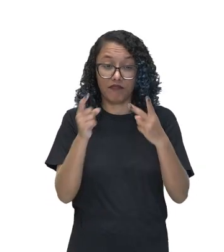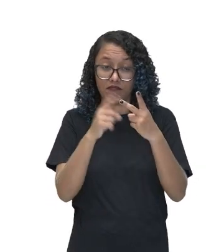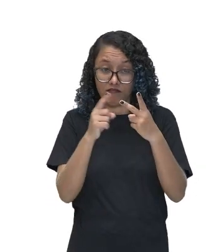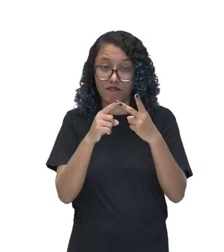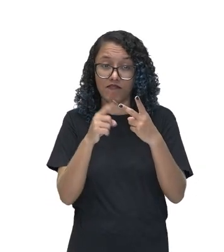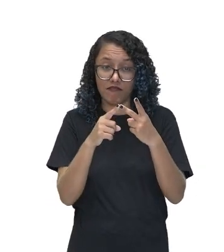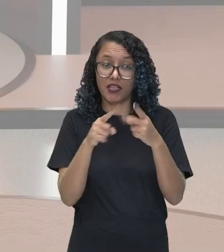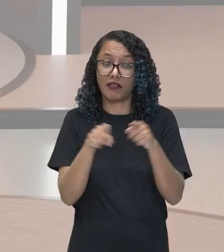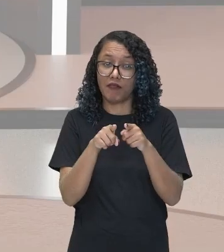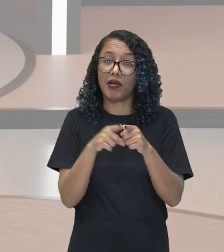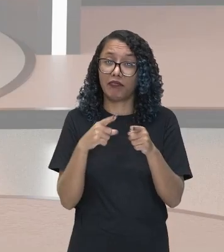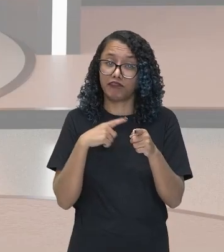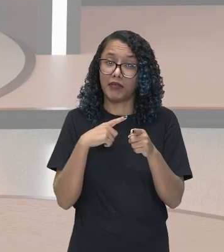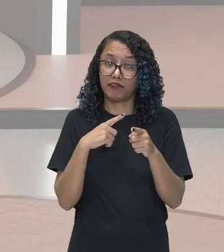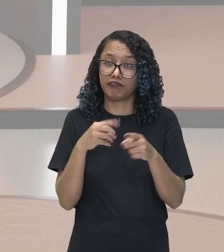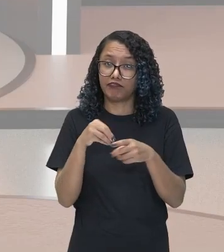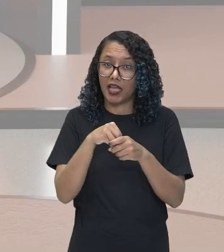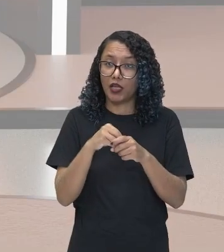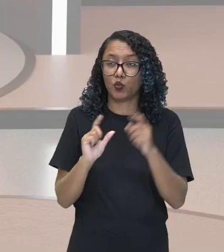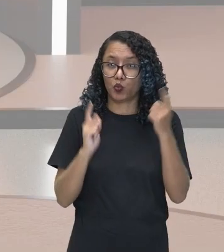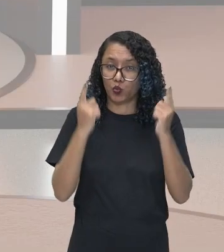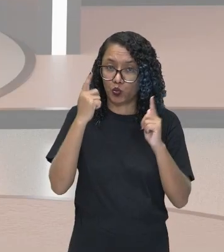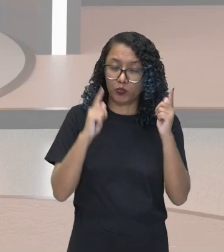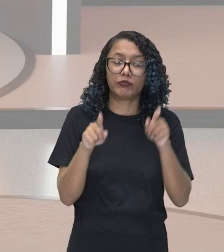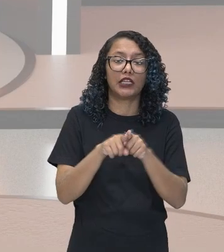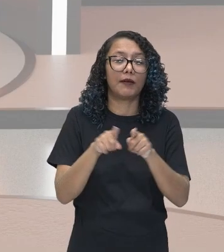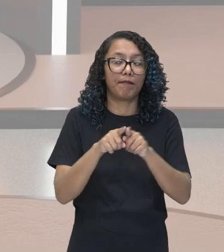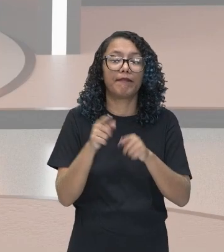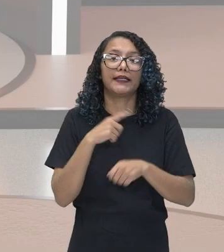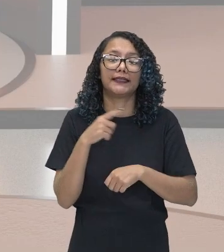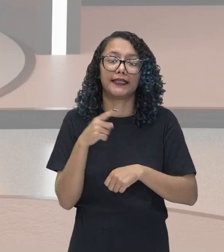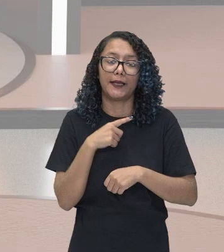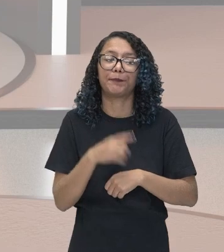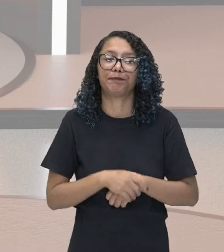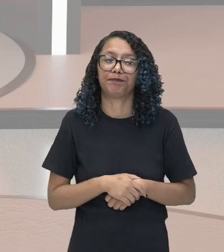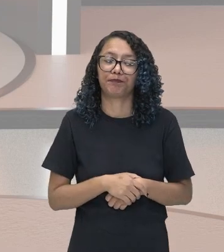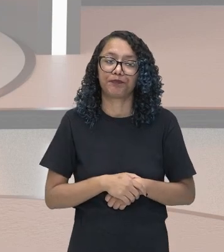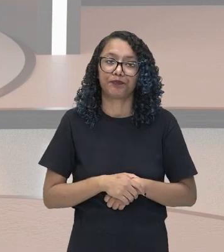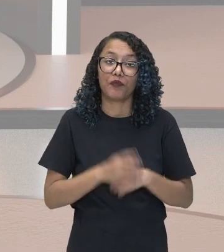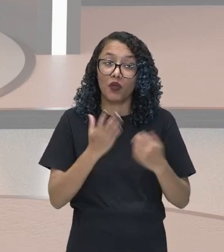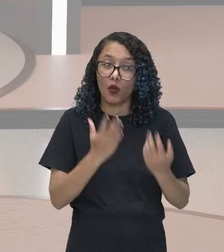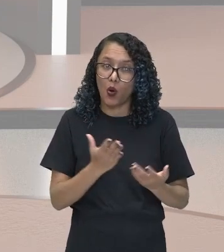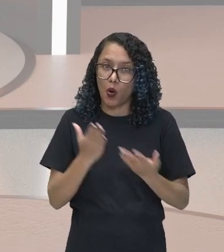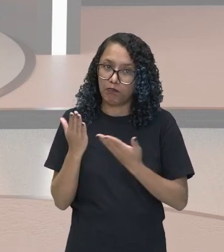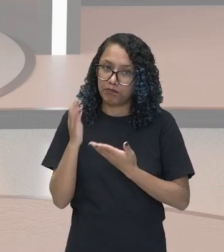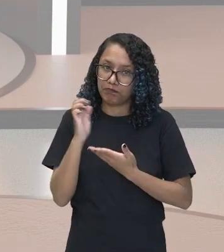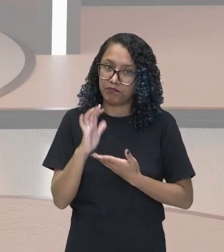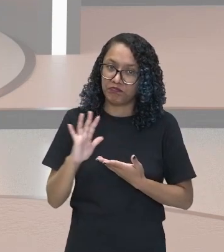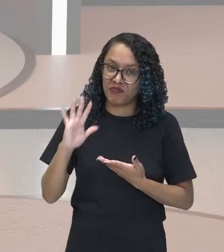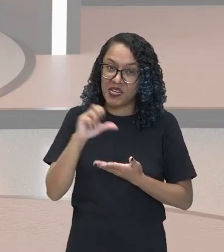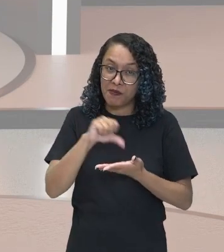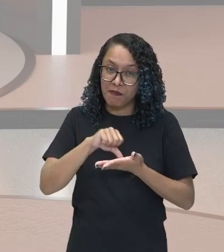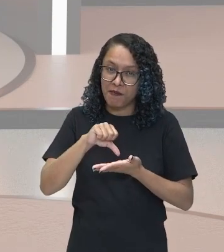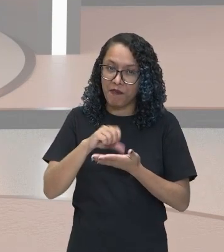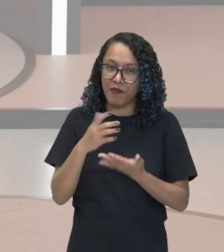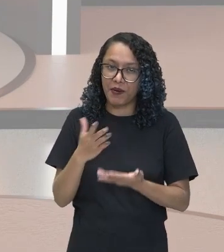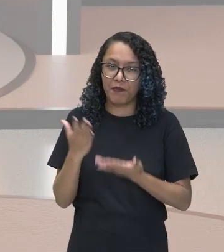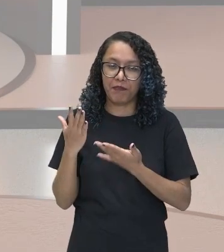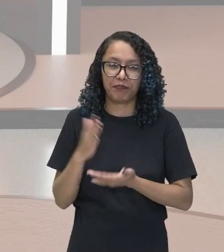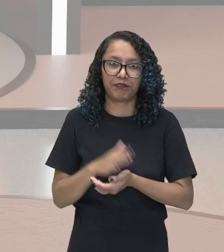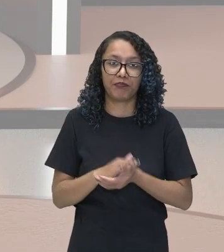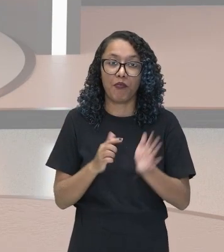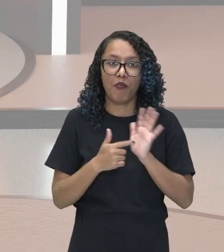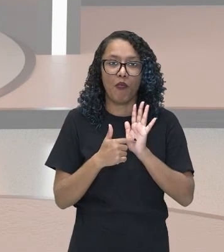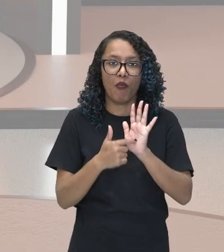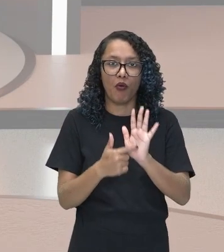também pelo Chile. E aí a gente vai verificar aqui nesta imagem do Google, né, é a área que